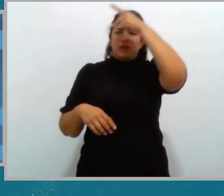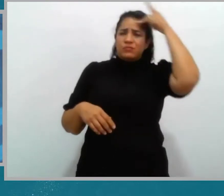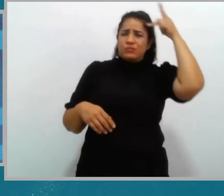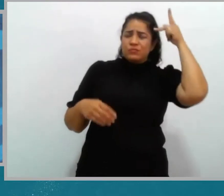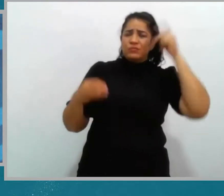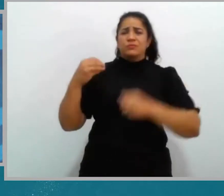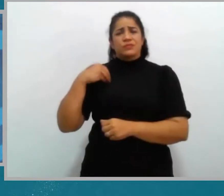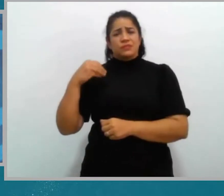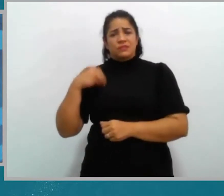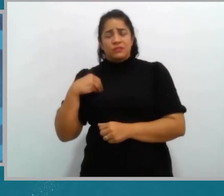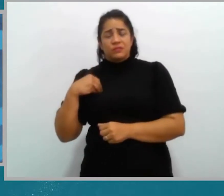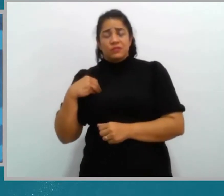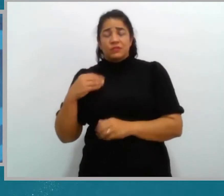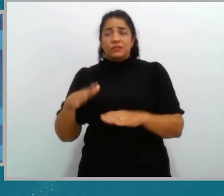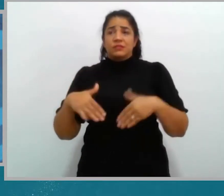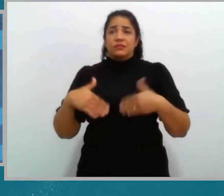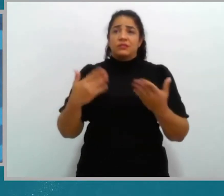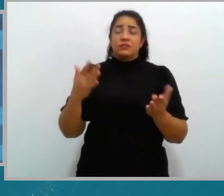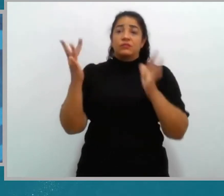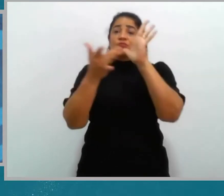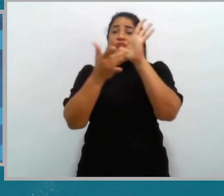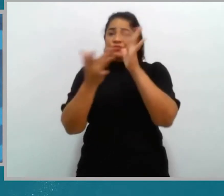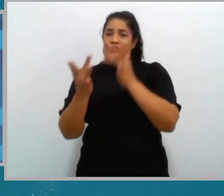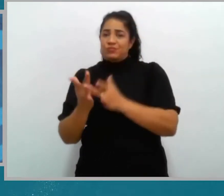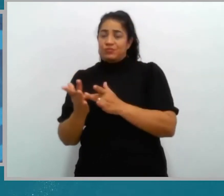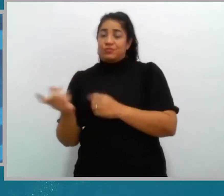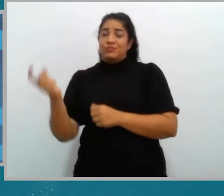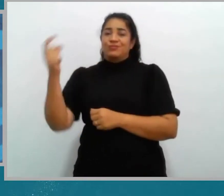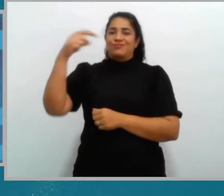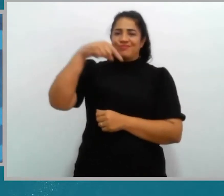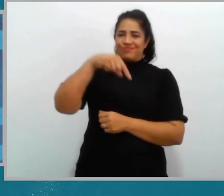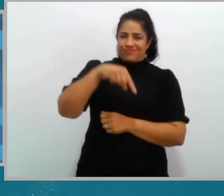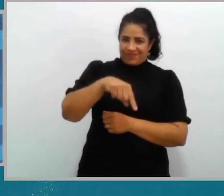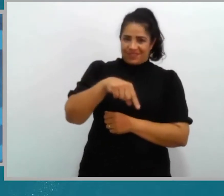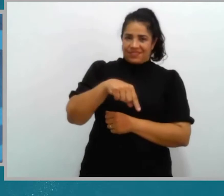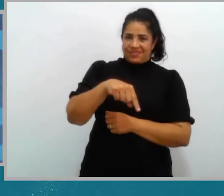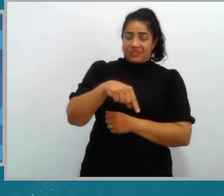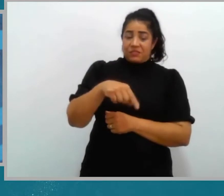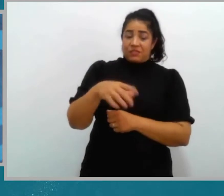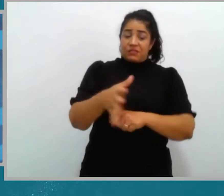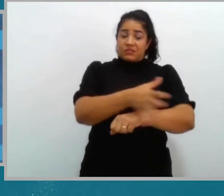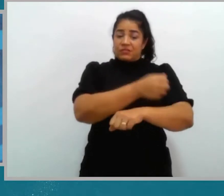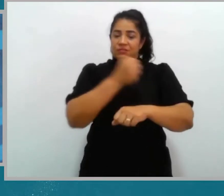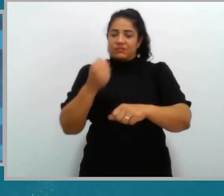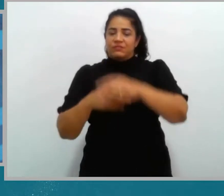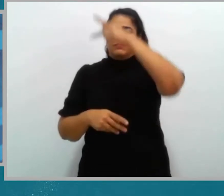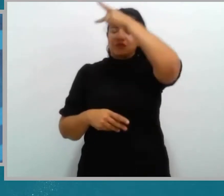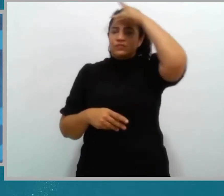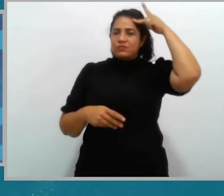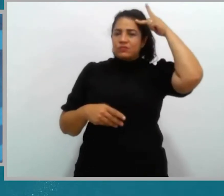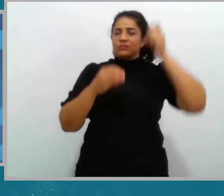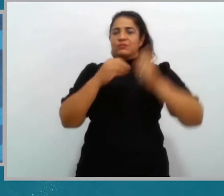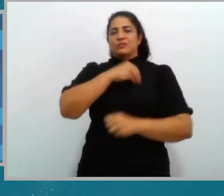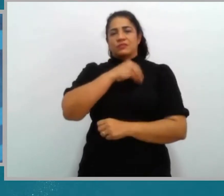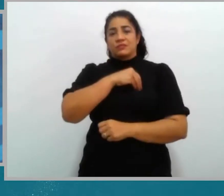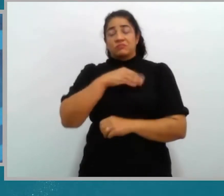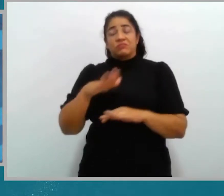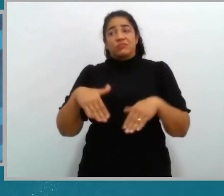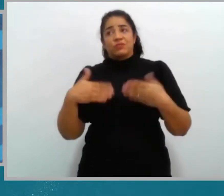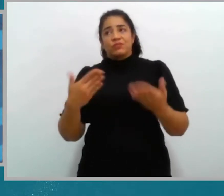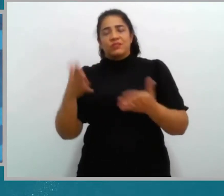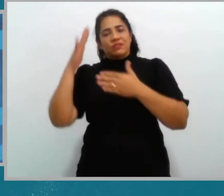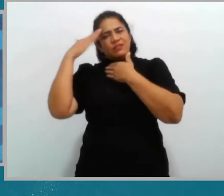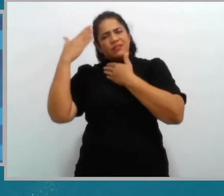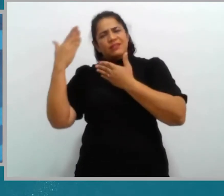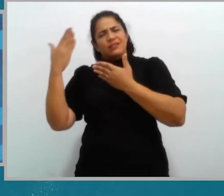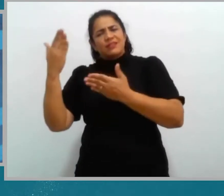para salvar os pecadores. Portanto, irmãos, Graças a Deus que na genealogia